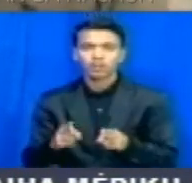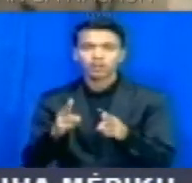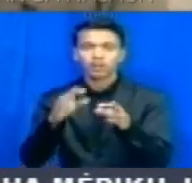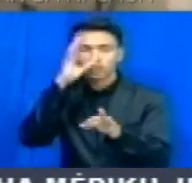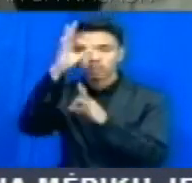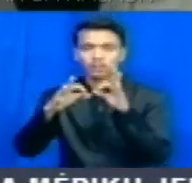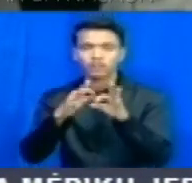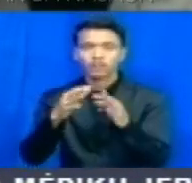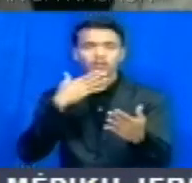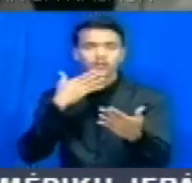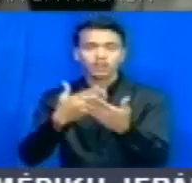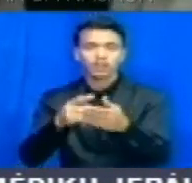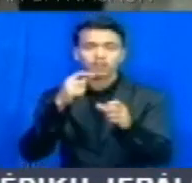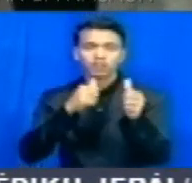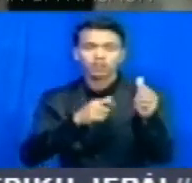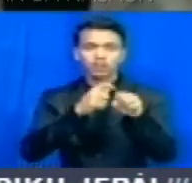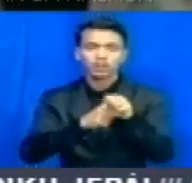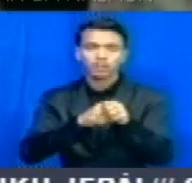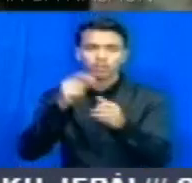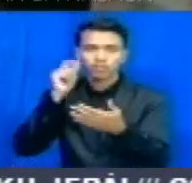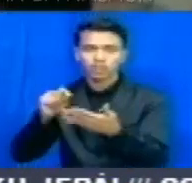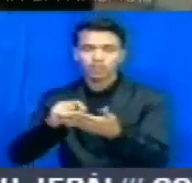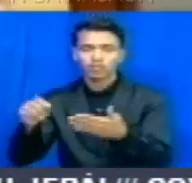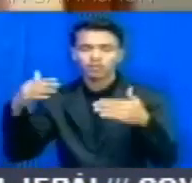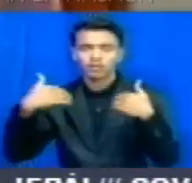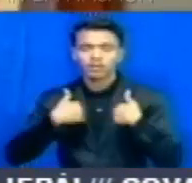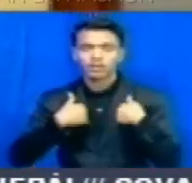garante qualidade e ter tempo o contrato não estabeleceu. A